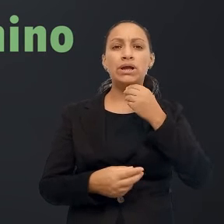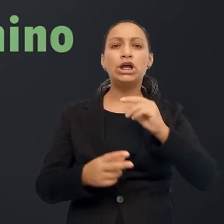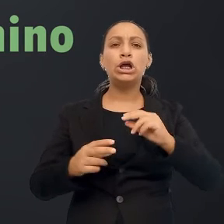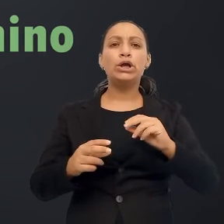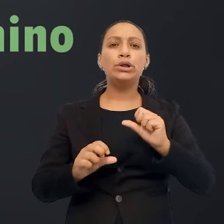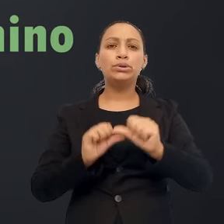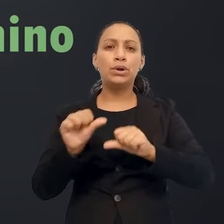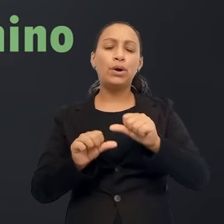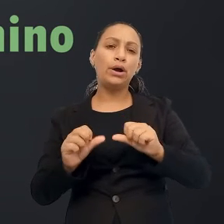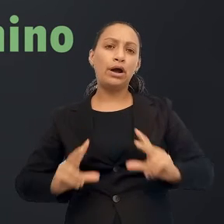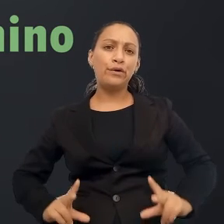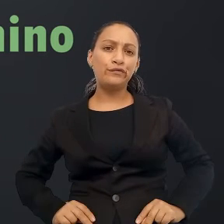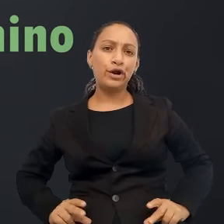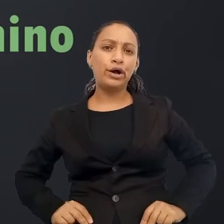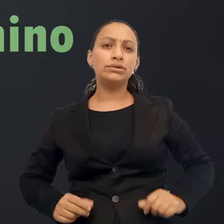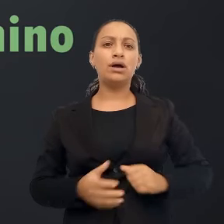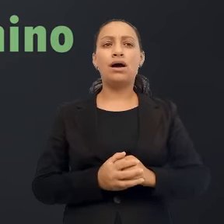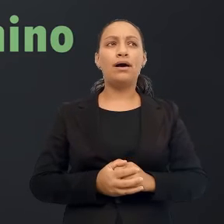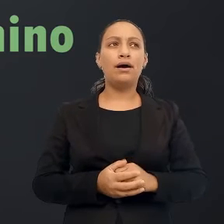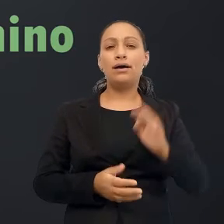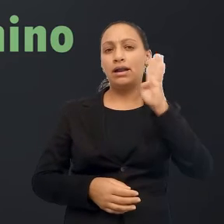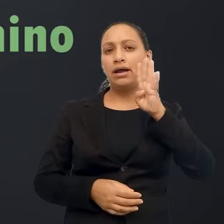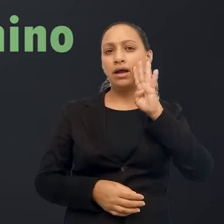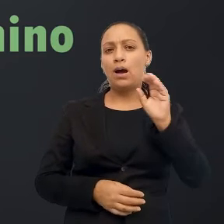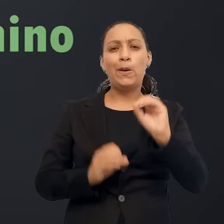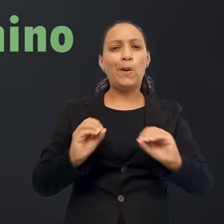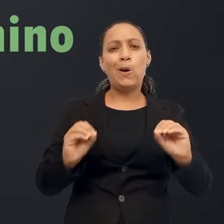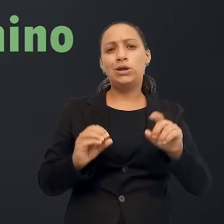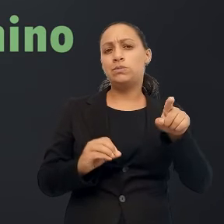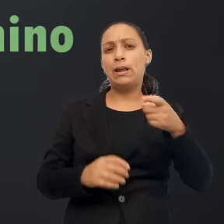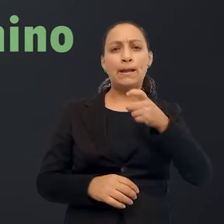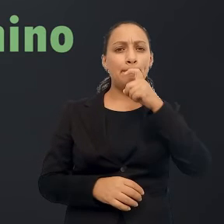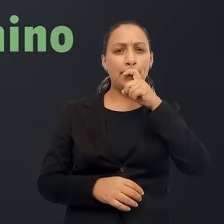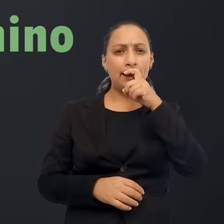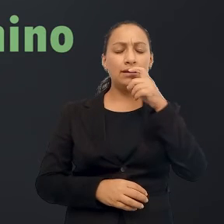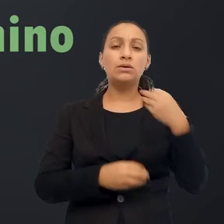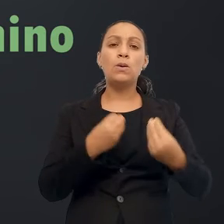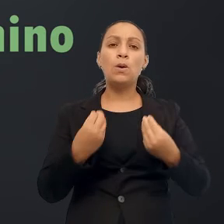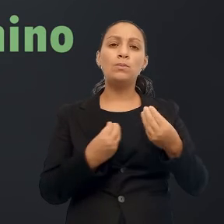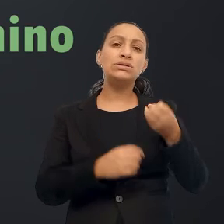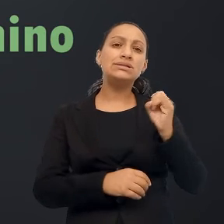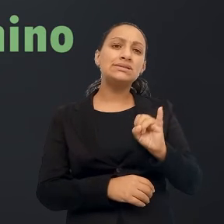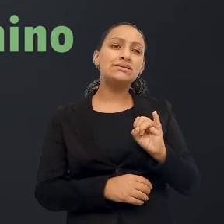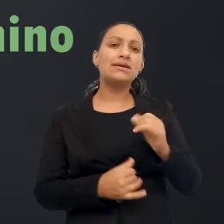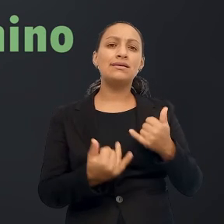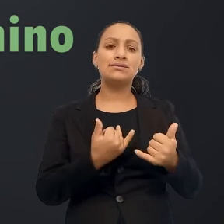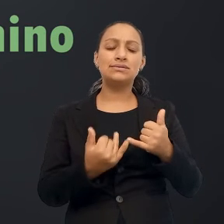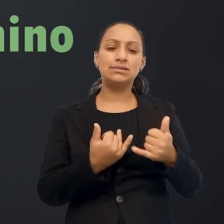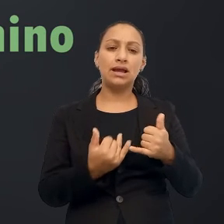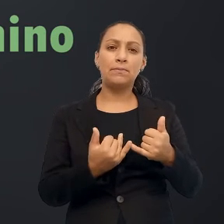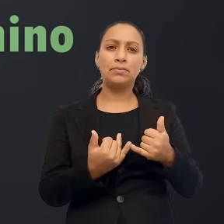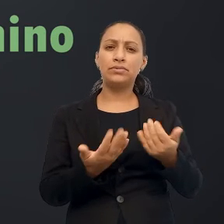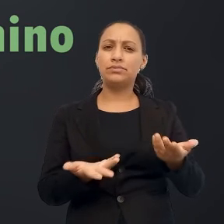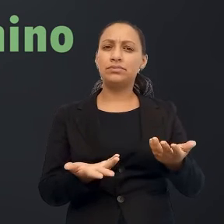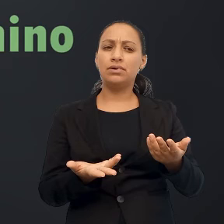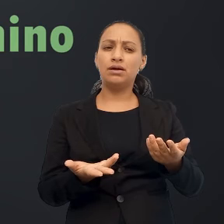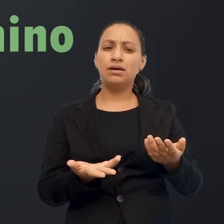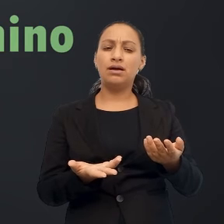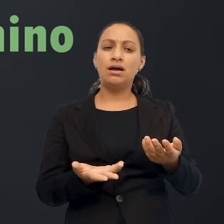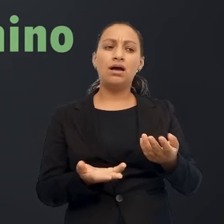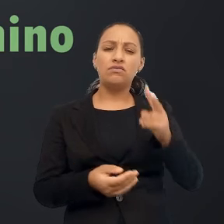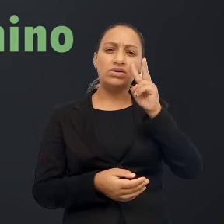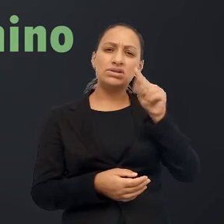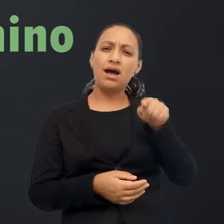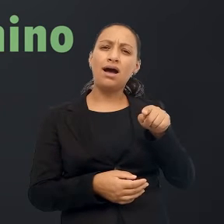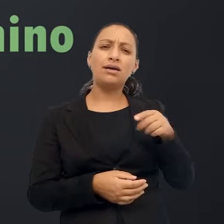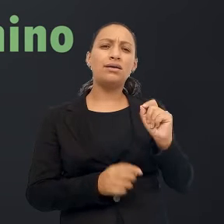vão lá e dizem, ai, que legal, ele é um ótimo pai, né? Então é como se a gente nivelasse o homem por baixo a ponto de aquele